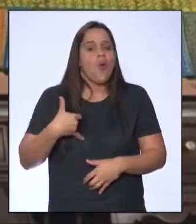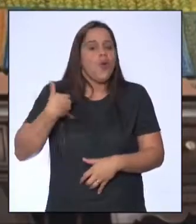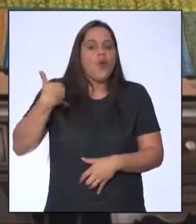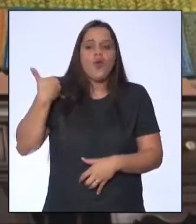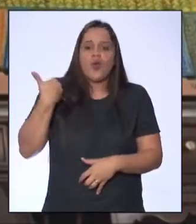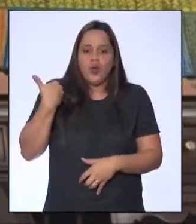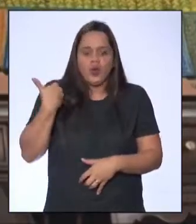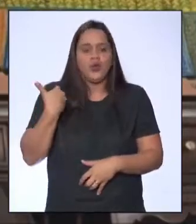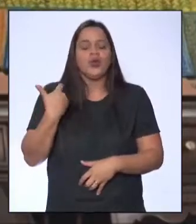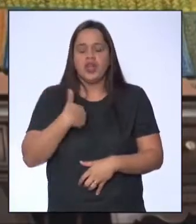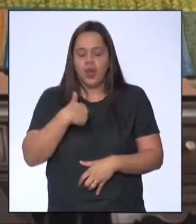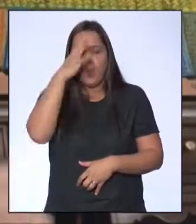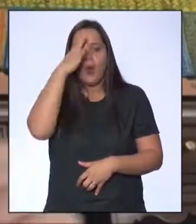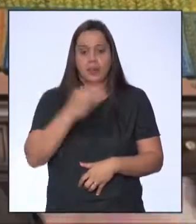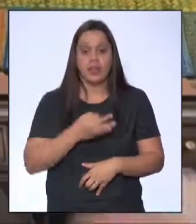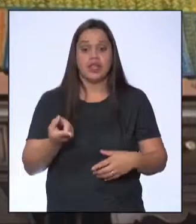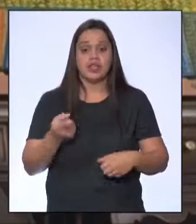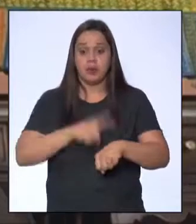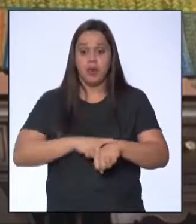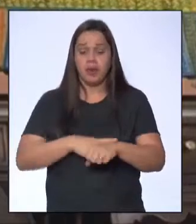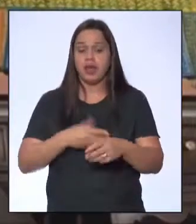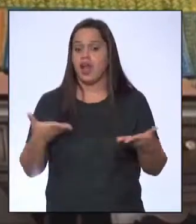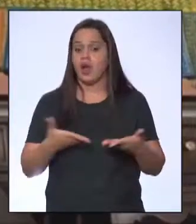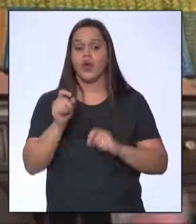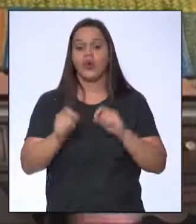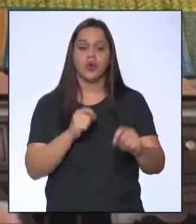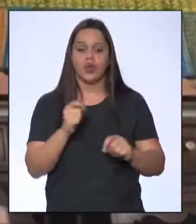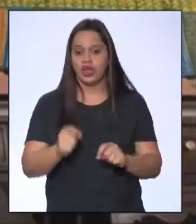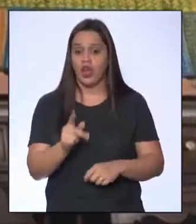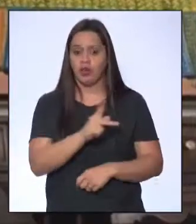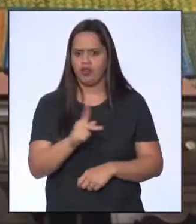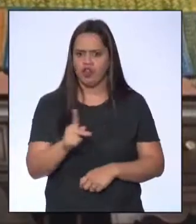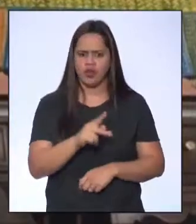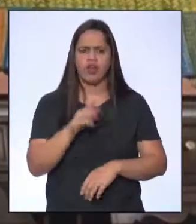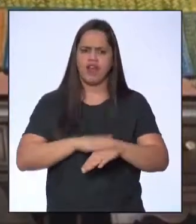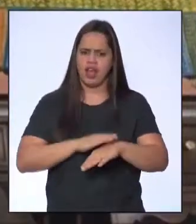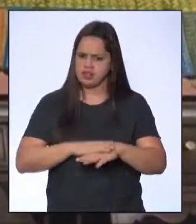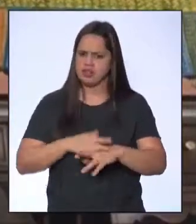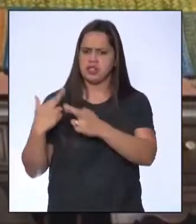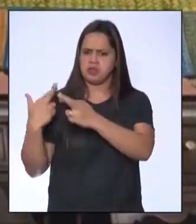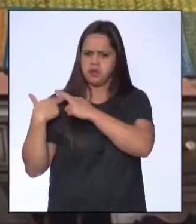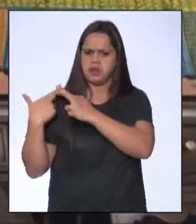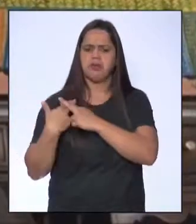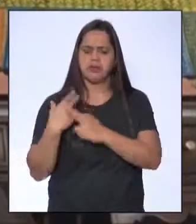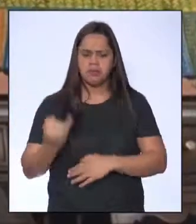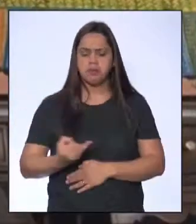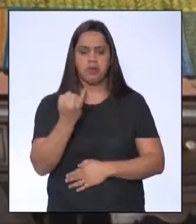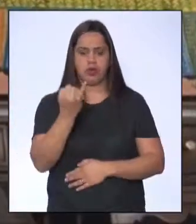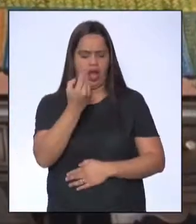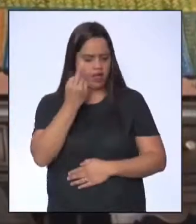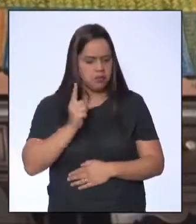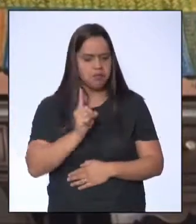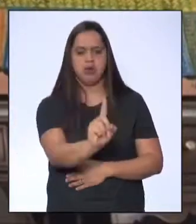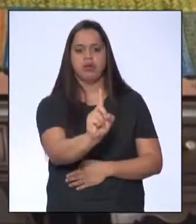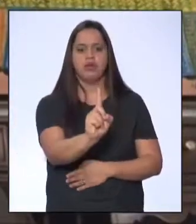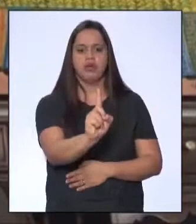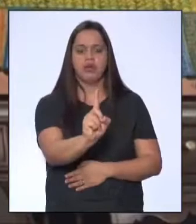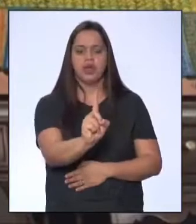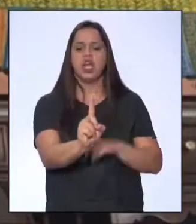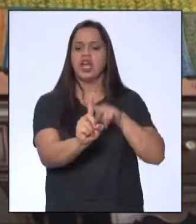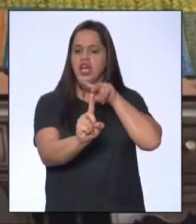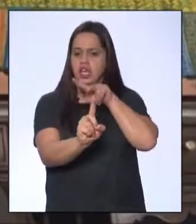E eu entendo que, nesse momento, os professores estão fazendo um papel tão importante na linha de frente quanto